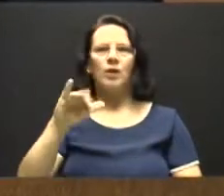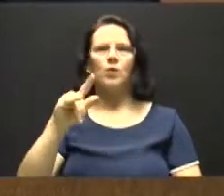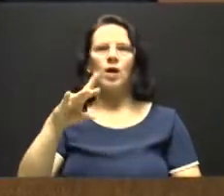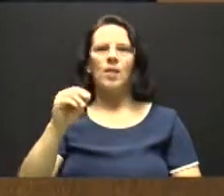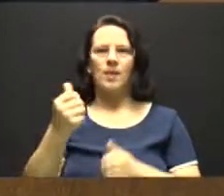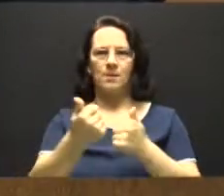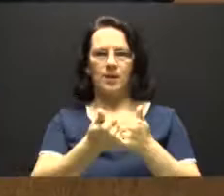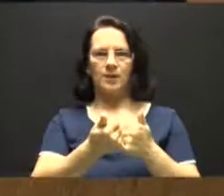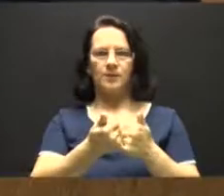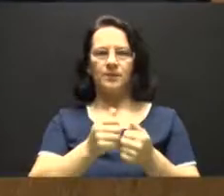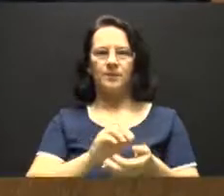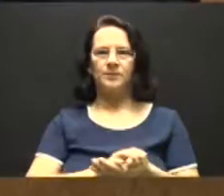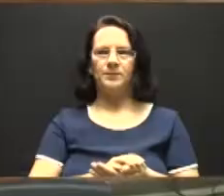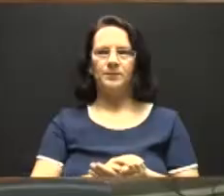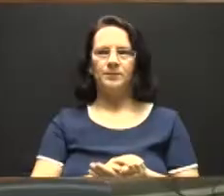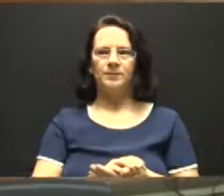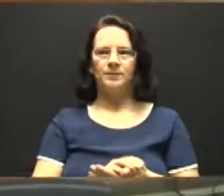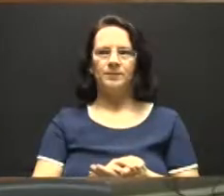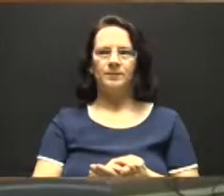silva oliveira